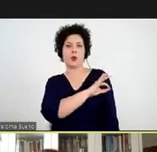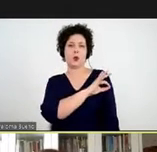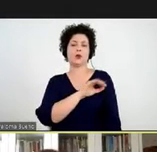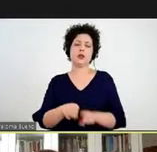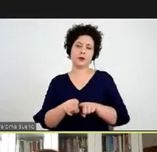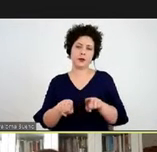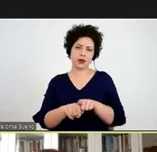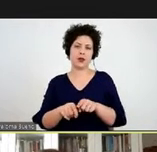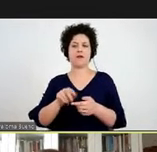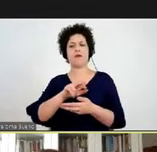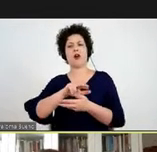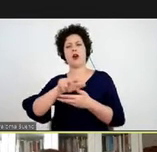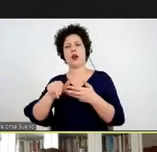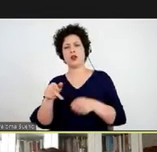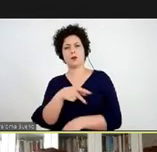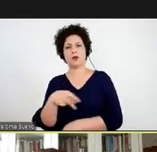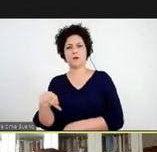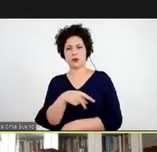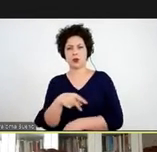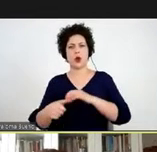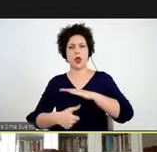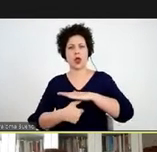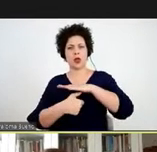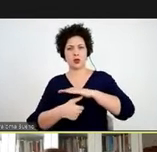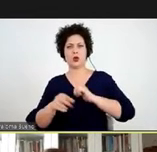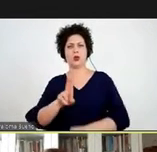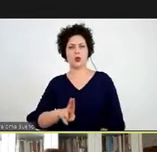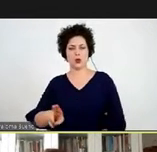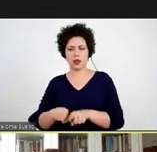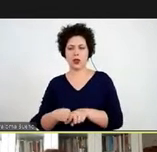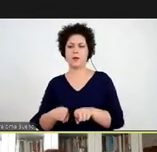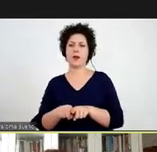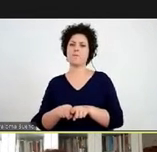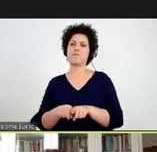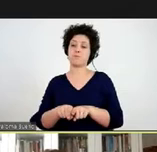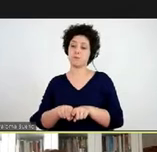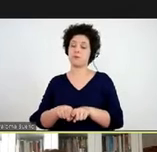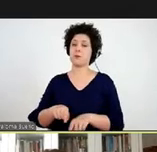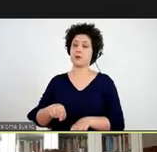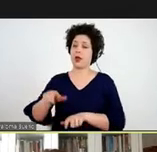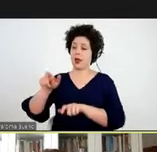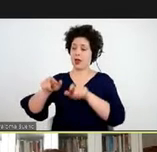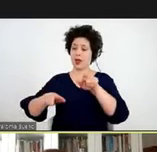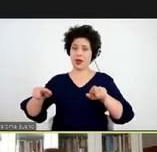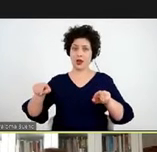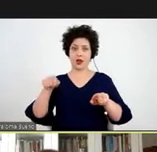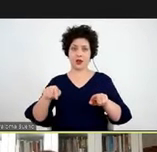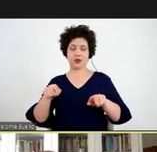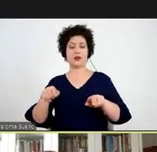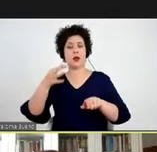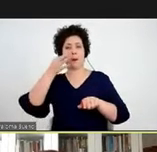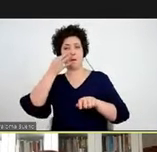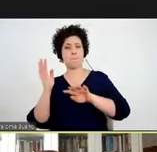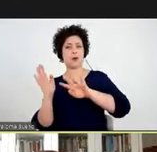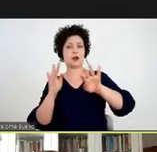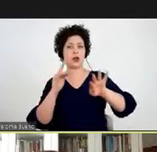claro, que muitos professores e reitor da universidade. A presença dessas personalidades, não só no